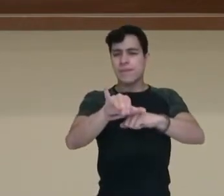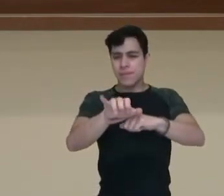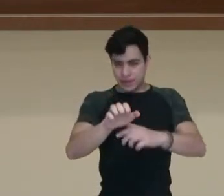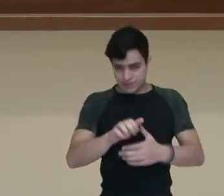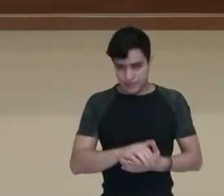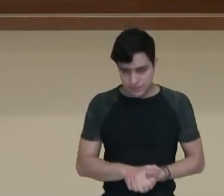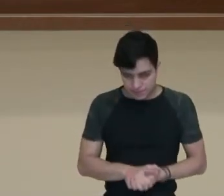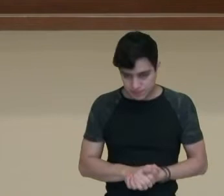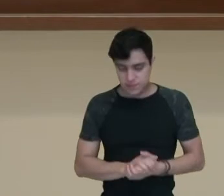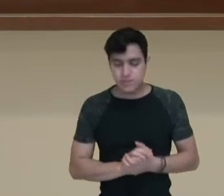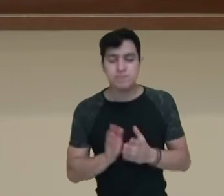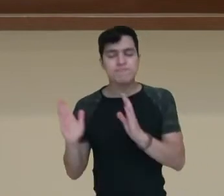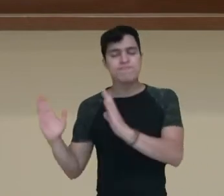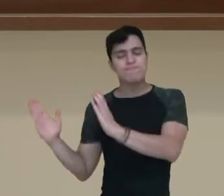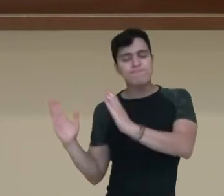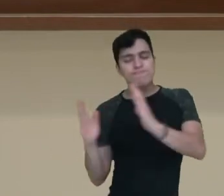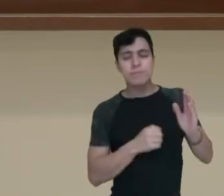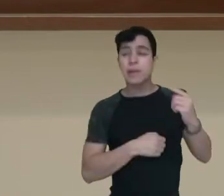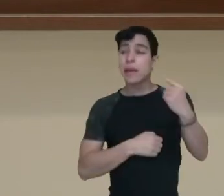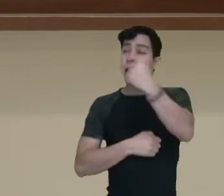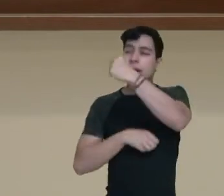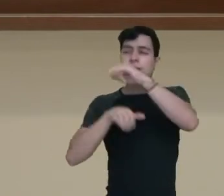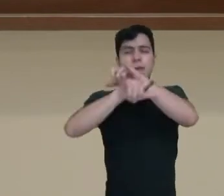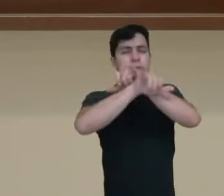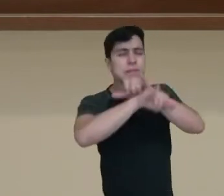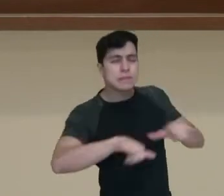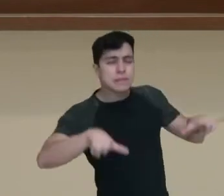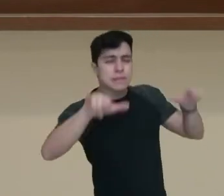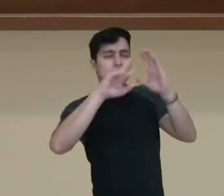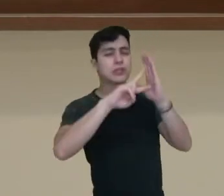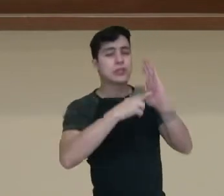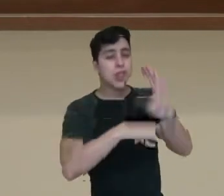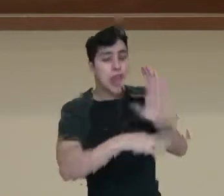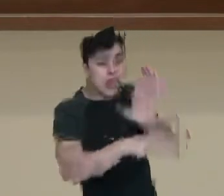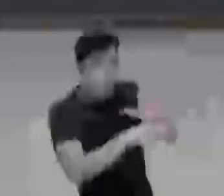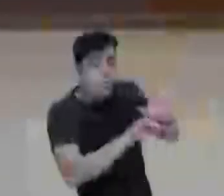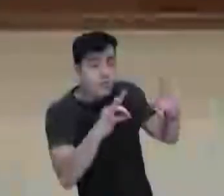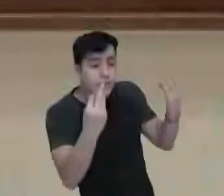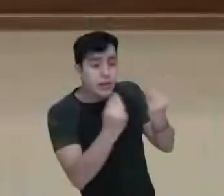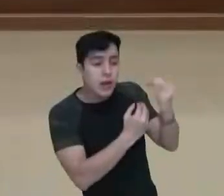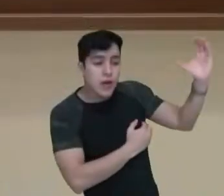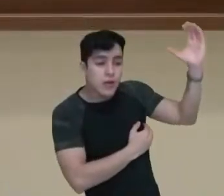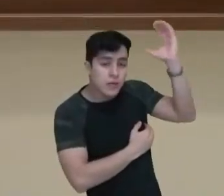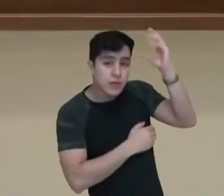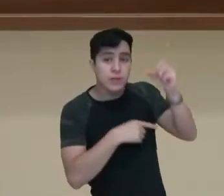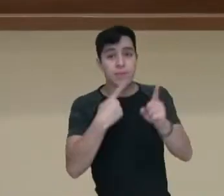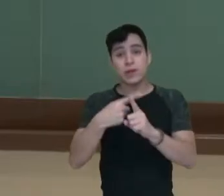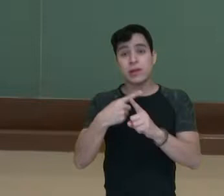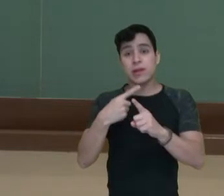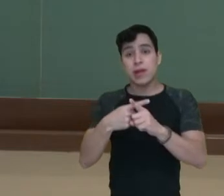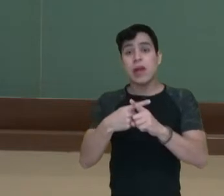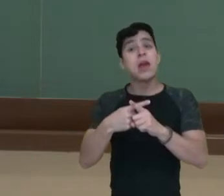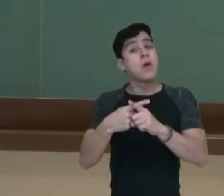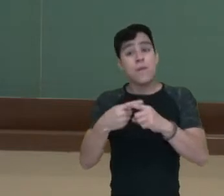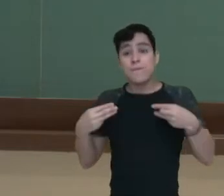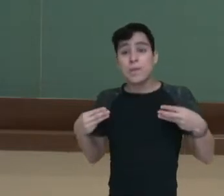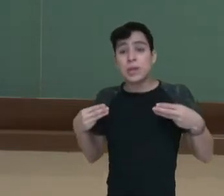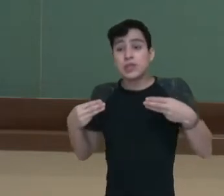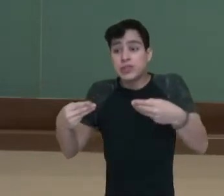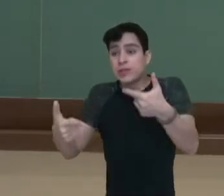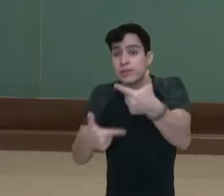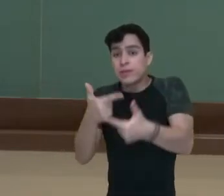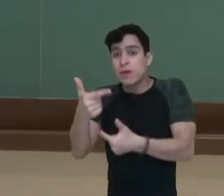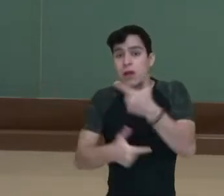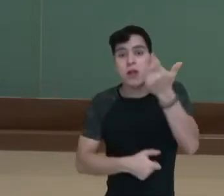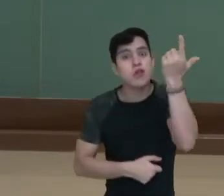buscam conscientizar as famílias, porque nem sempre o Ministério do Trabalho, ele dá conta de ver todo mundo que está trabalhando.